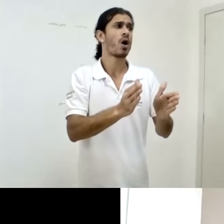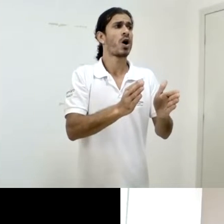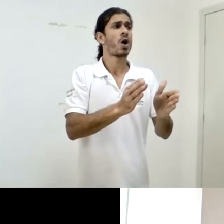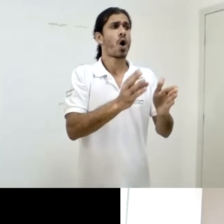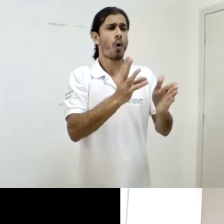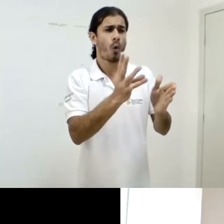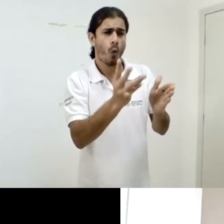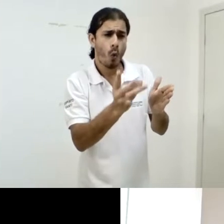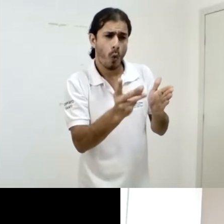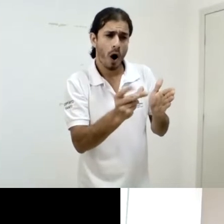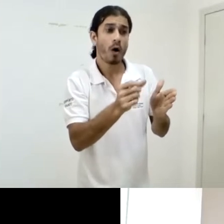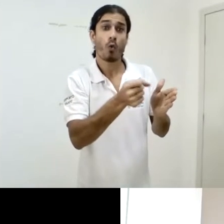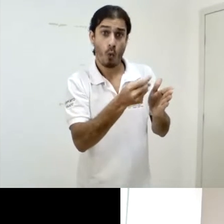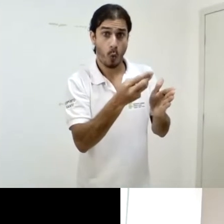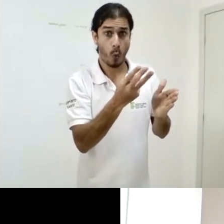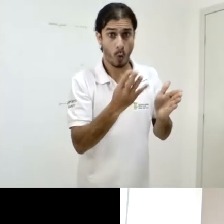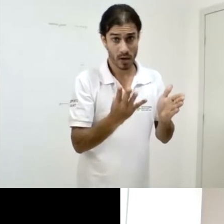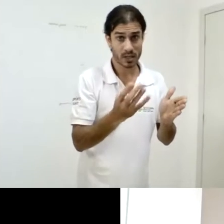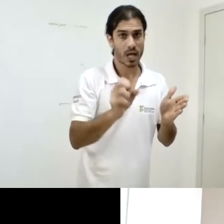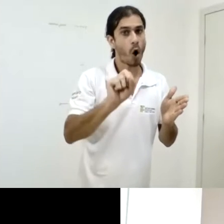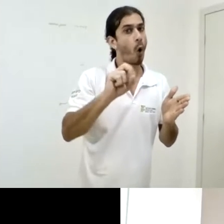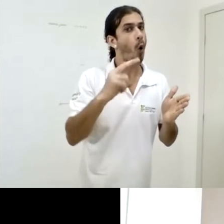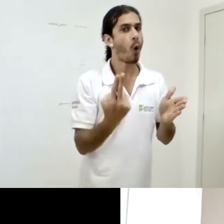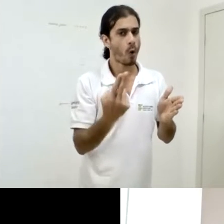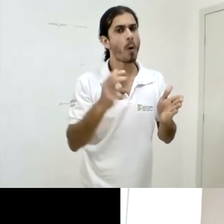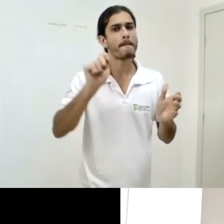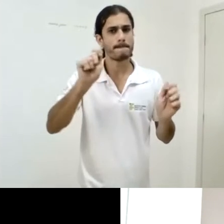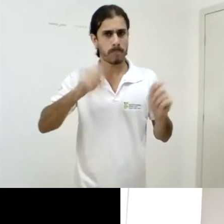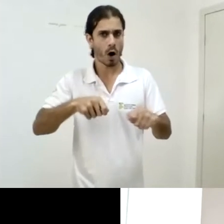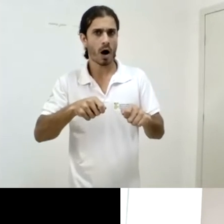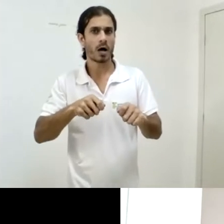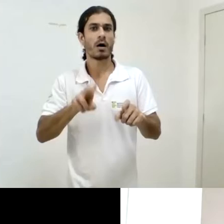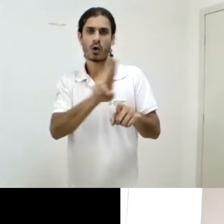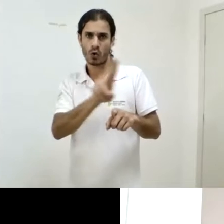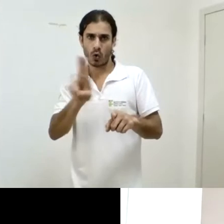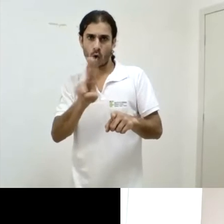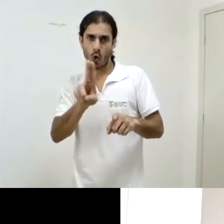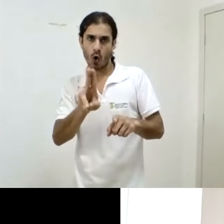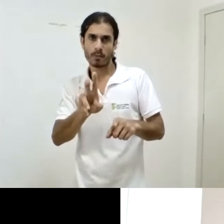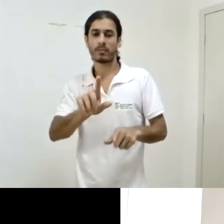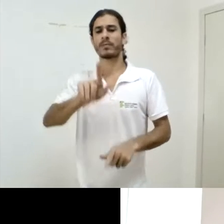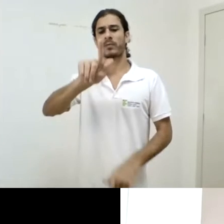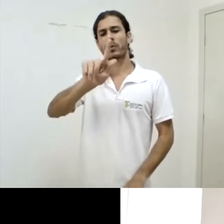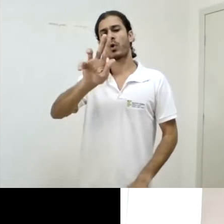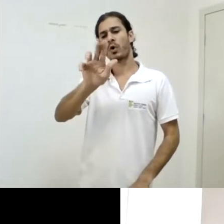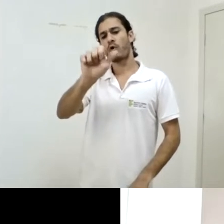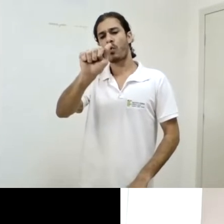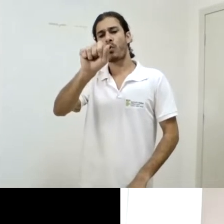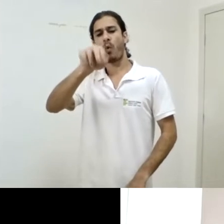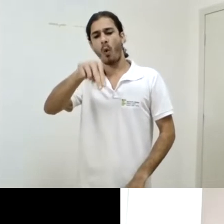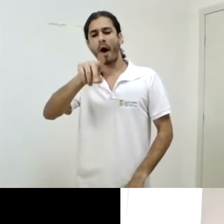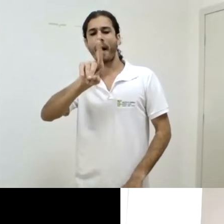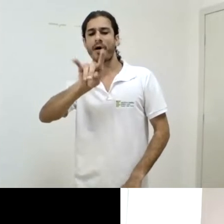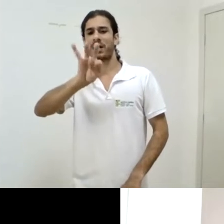Ela vai ser duas, né, ou eu posso responder? ela pode ser quantiqualitativa, isso vai